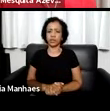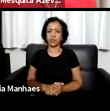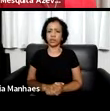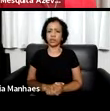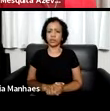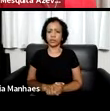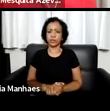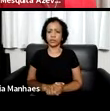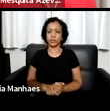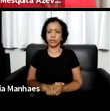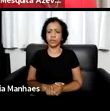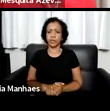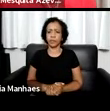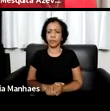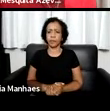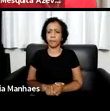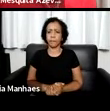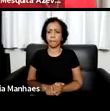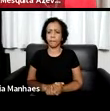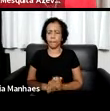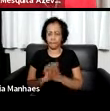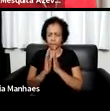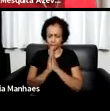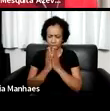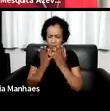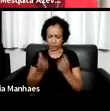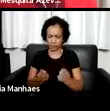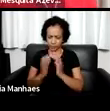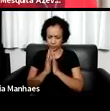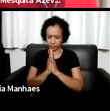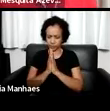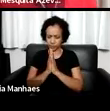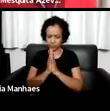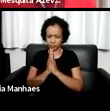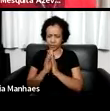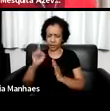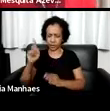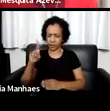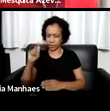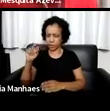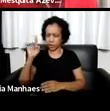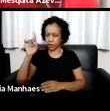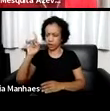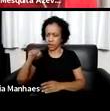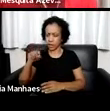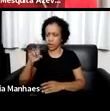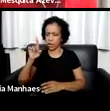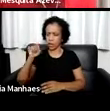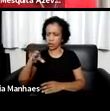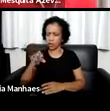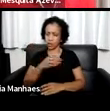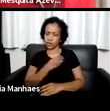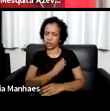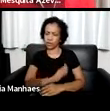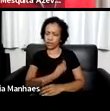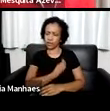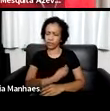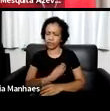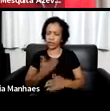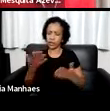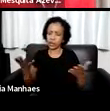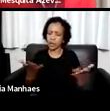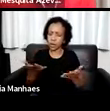Vamos orar, então. Senhor nosso Deus, Tu és o Deus da vida, e em resposta